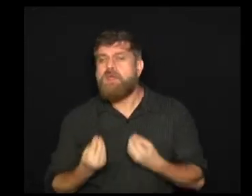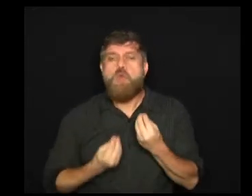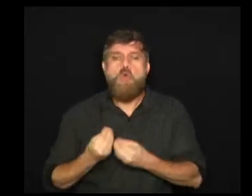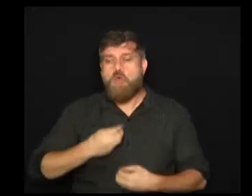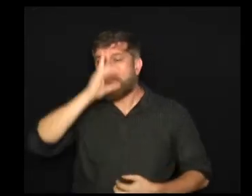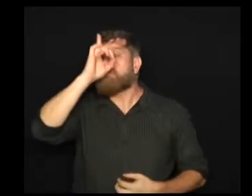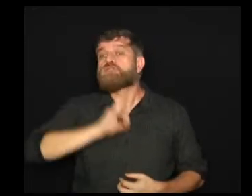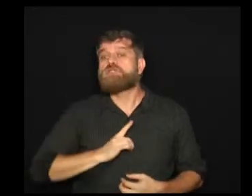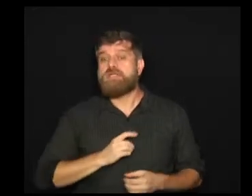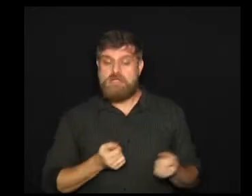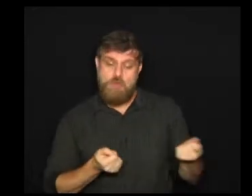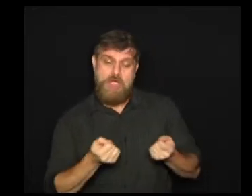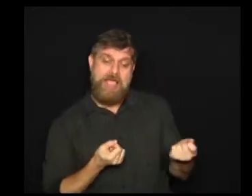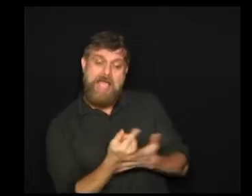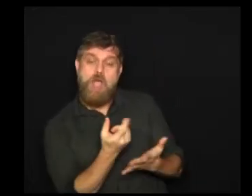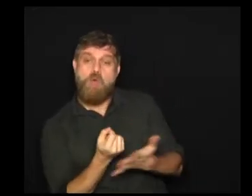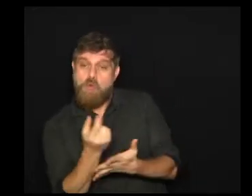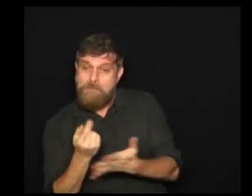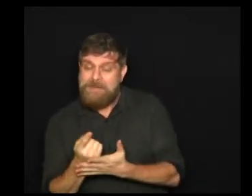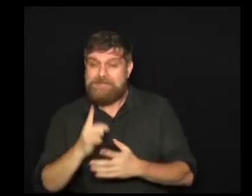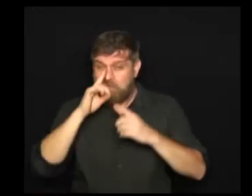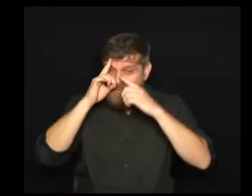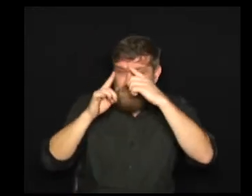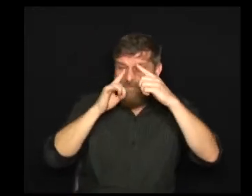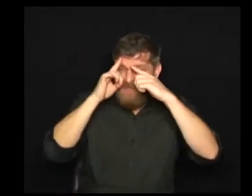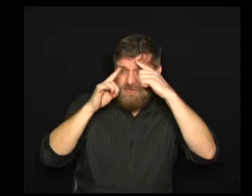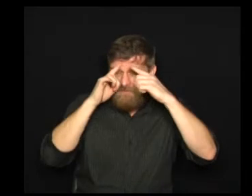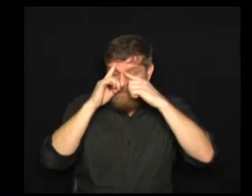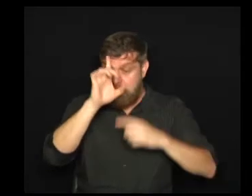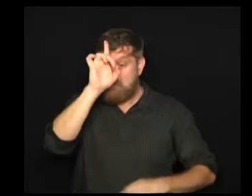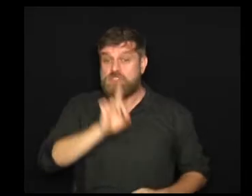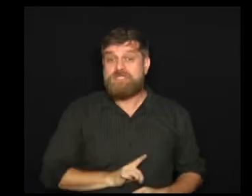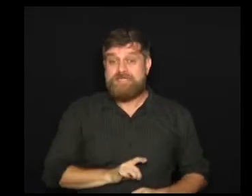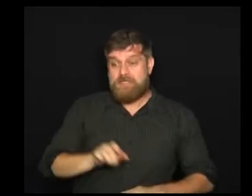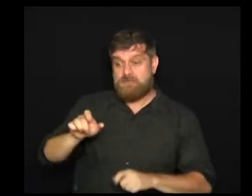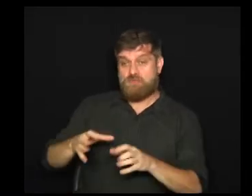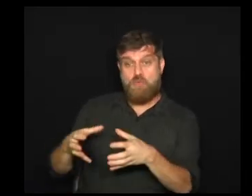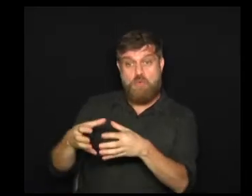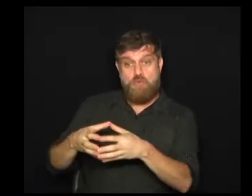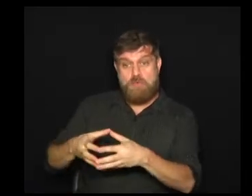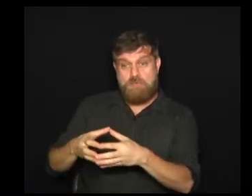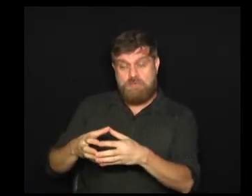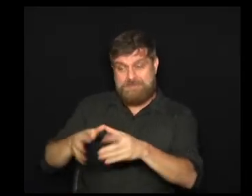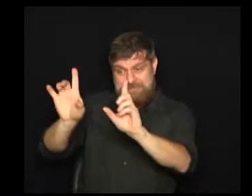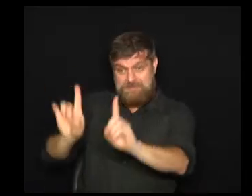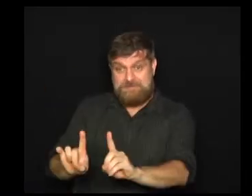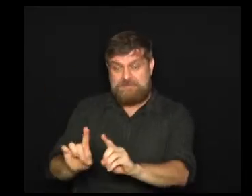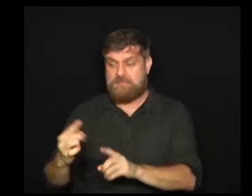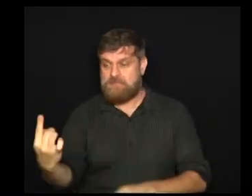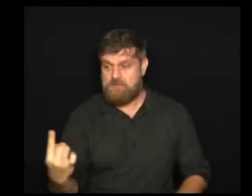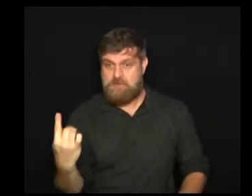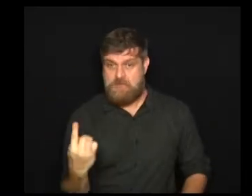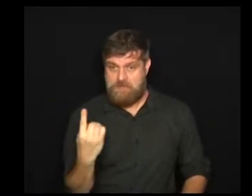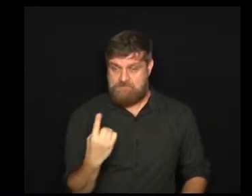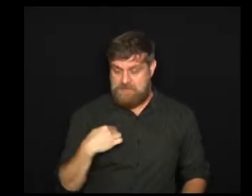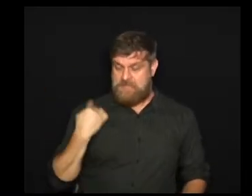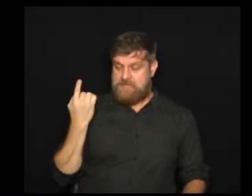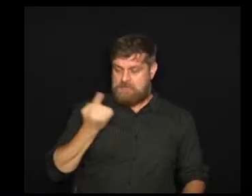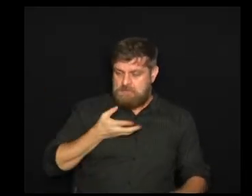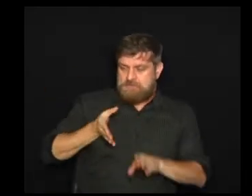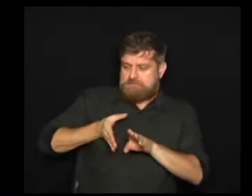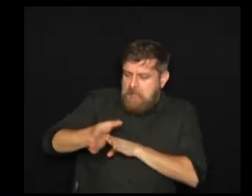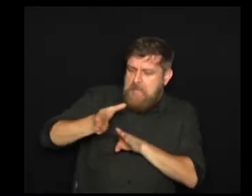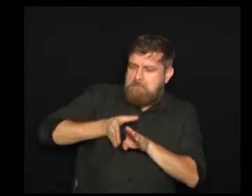preciso... Então, todas as dúvidas que as pessoas têm em relação aos direitos de pessoas com deficiência, elas nos procuram e nós lá